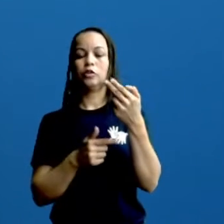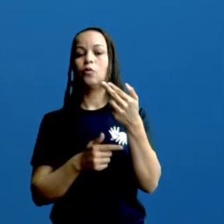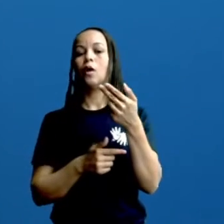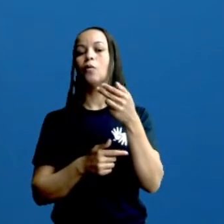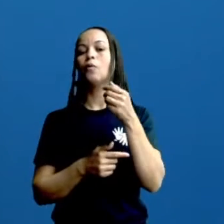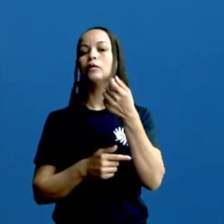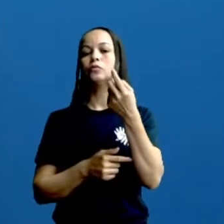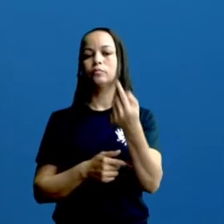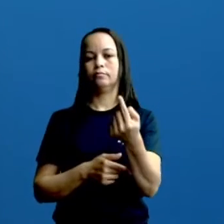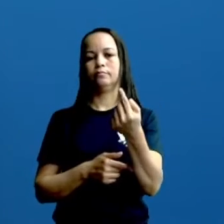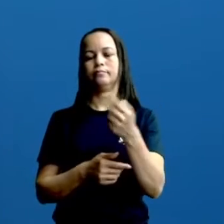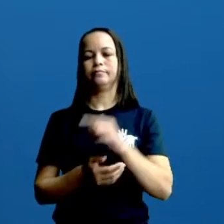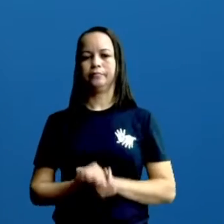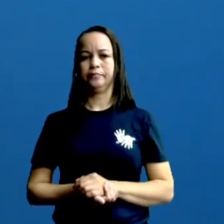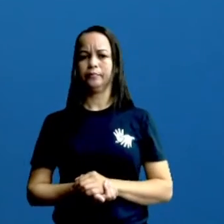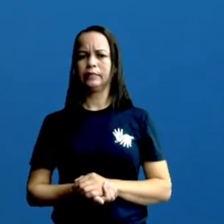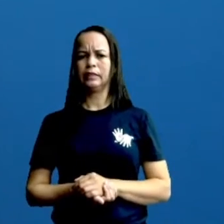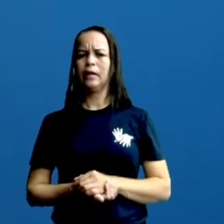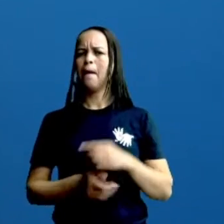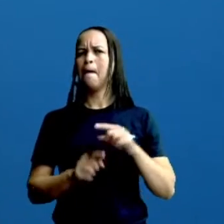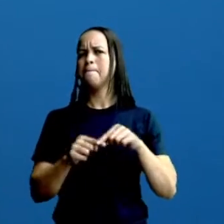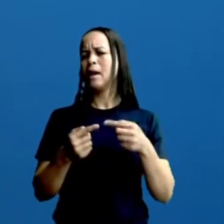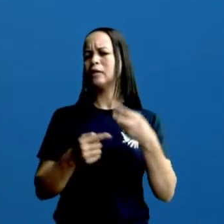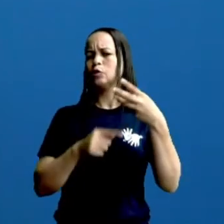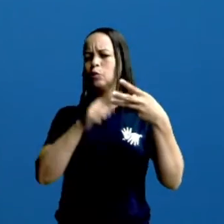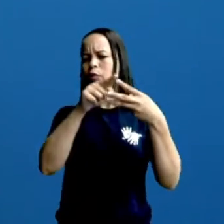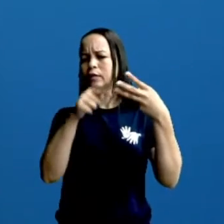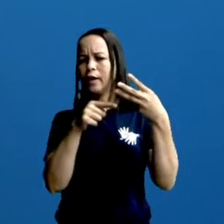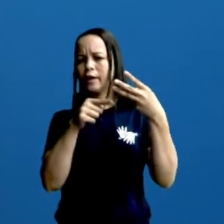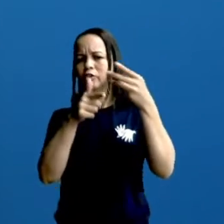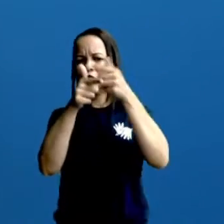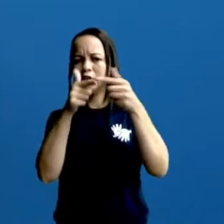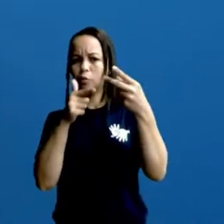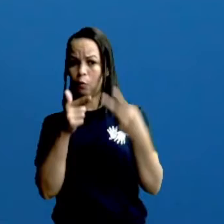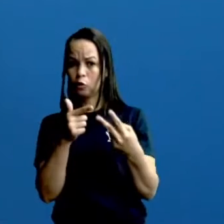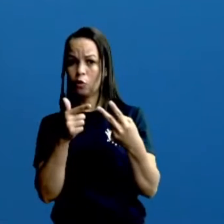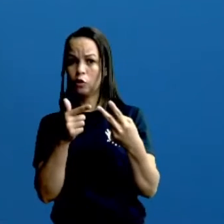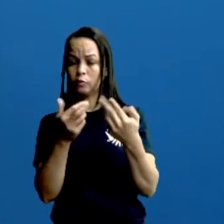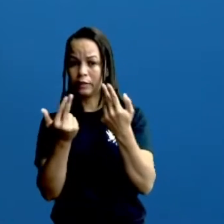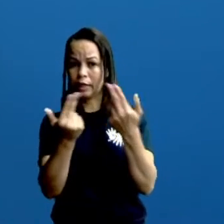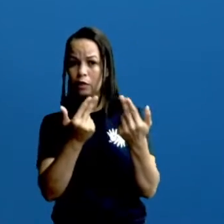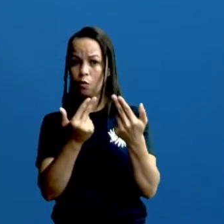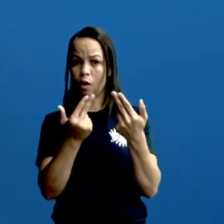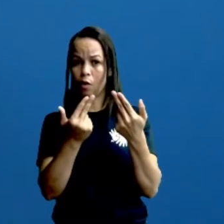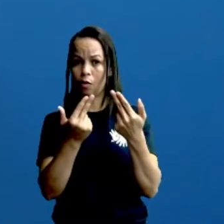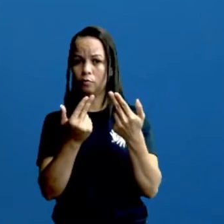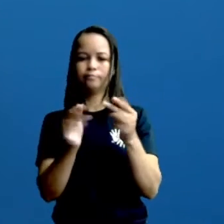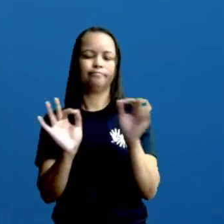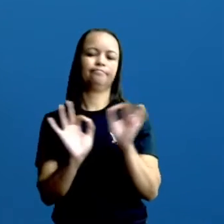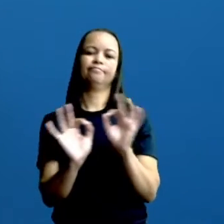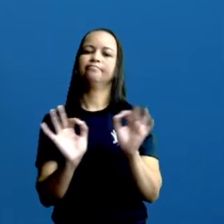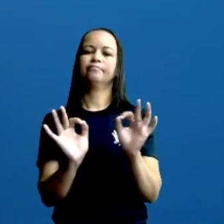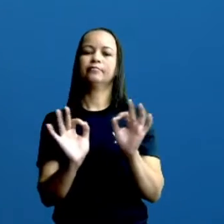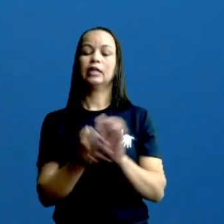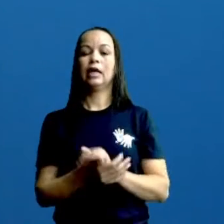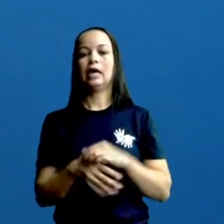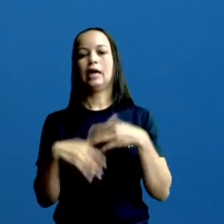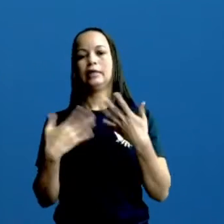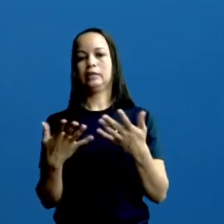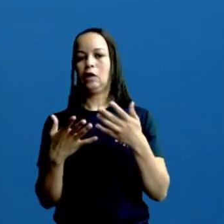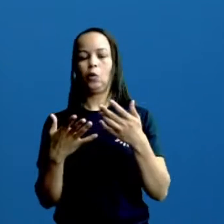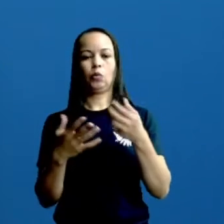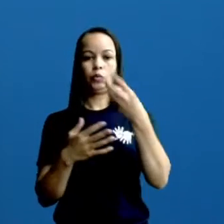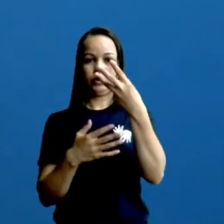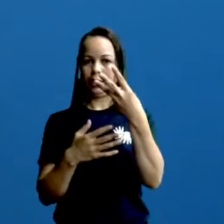Dá quanto? Dá 1. Mas o 3 é divisível por 2 para dar um número inteiro? Não. Então a gente